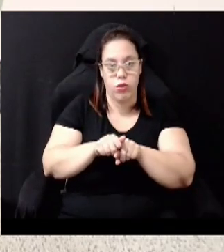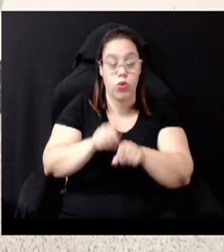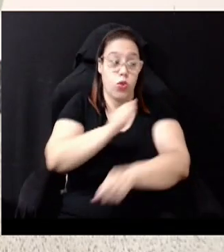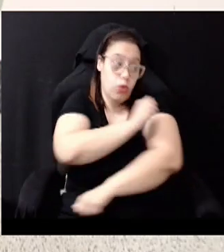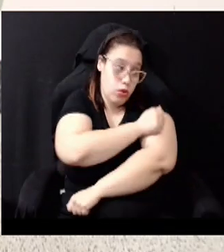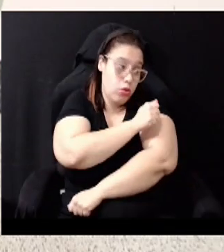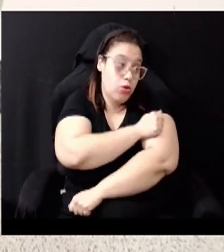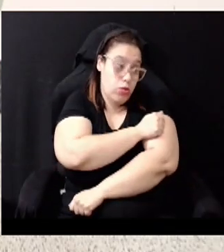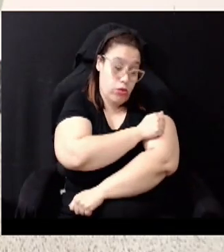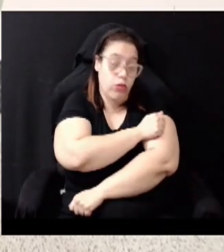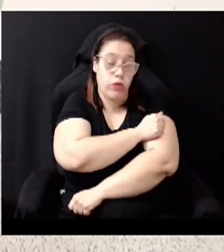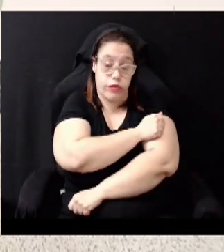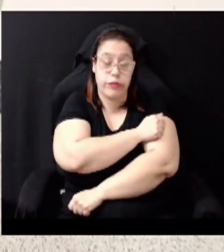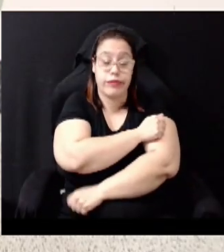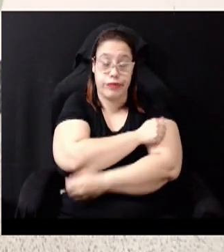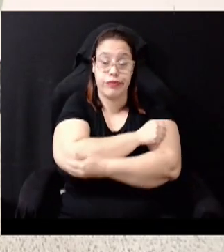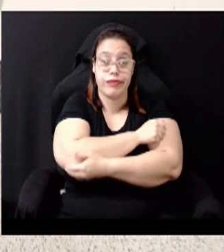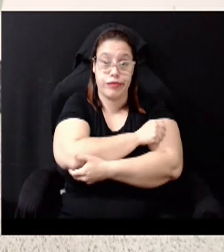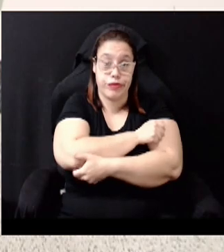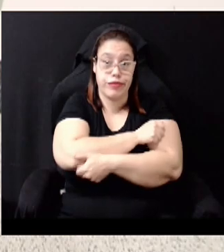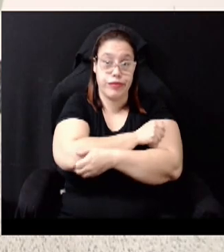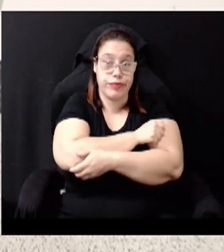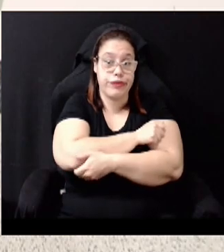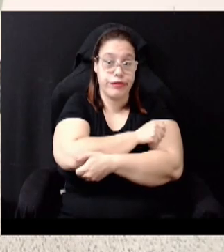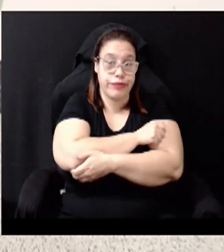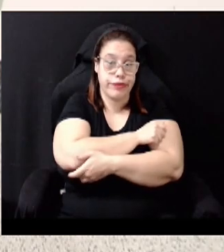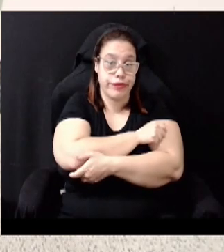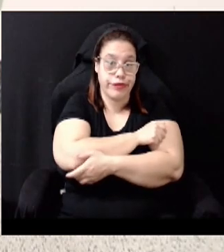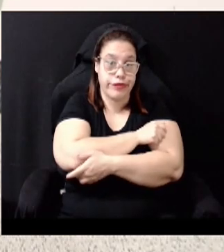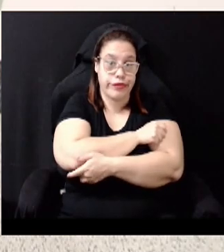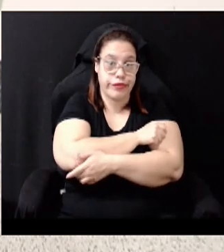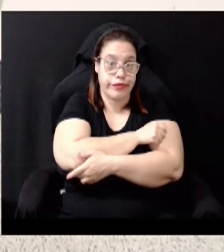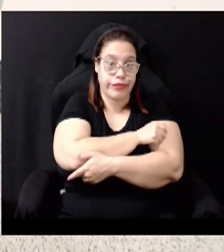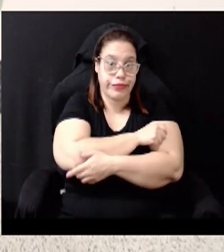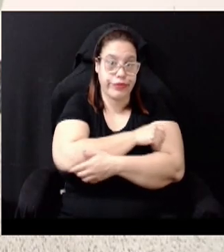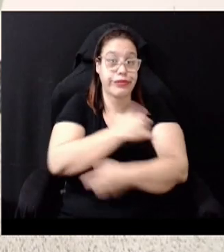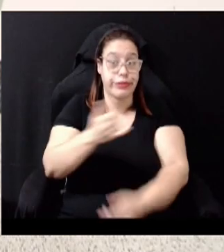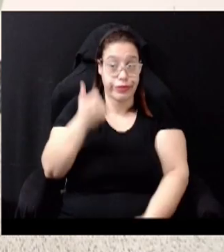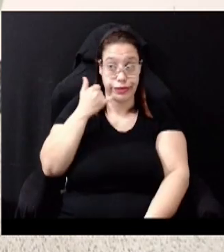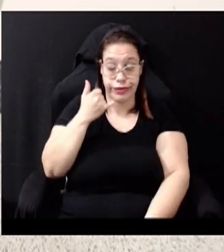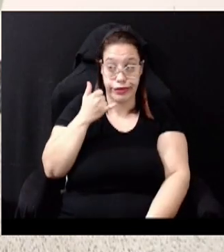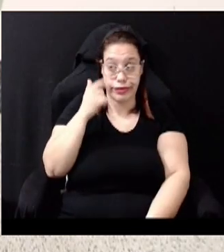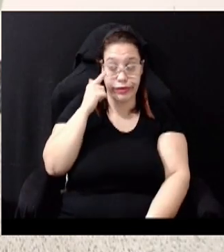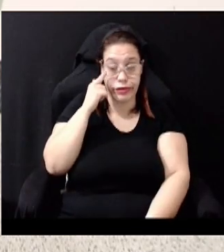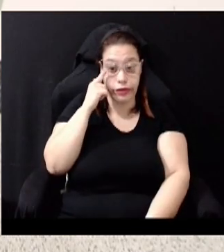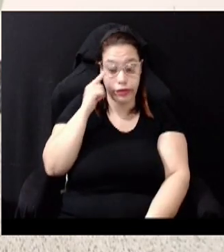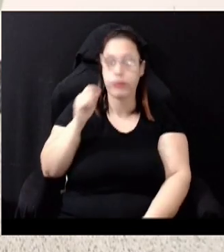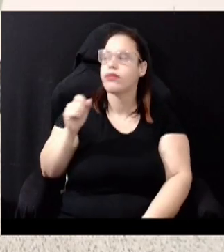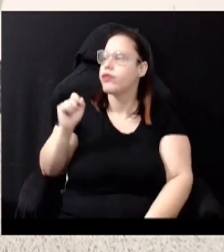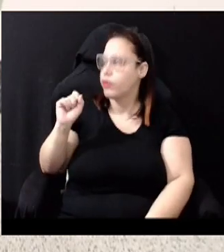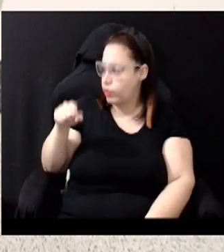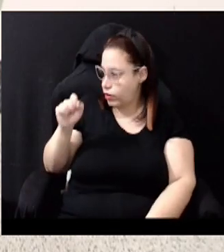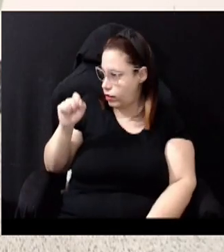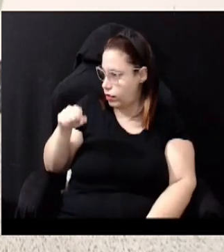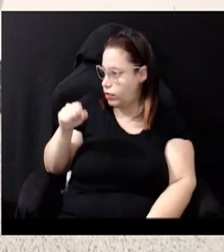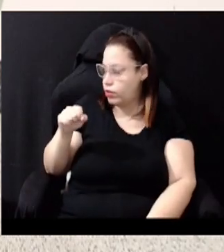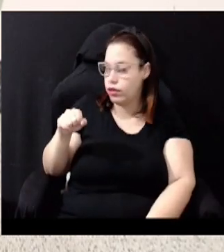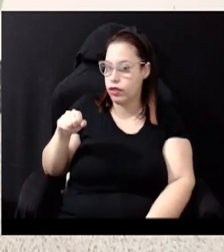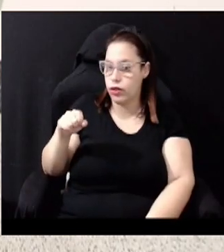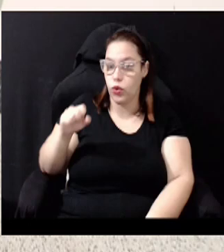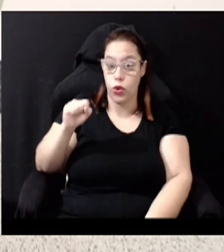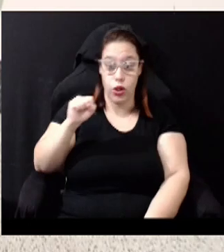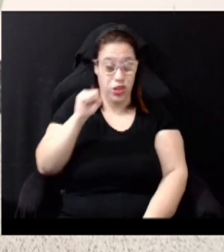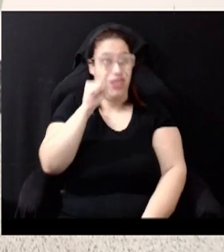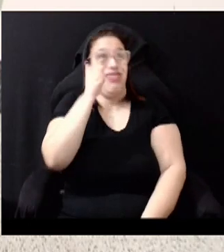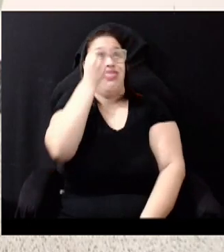com essa questão aí que envolve o celular. Acontece, não algo grave, a gente não teve uma